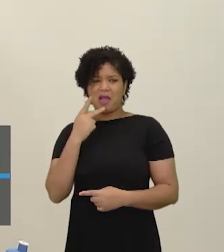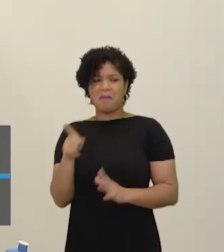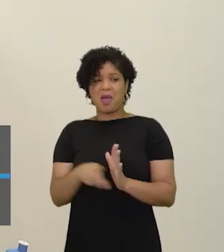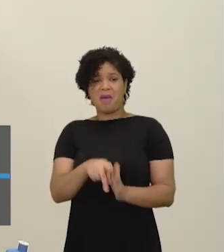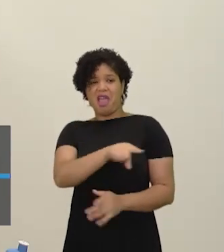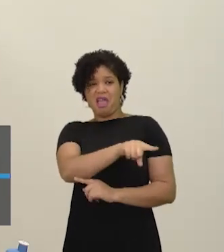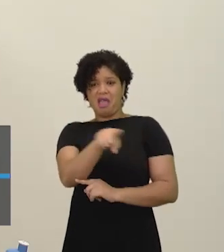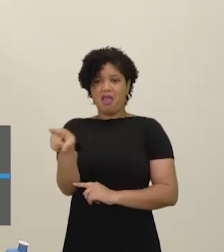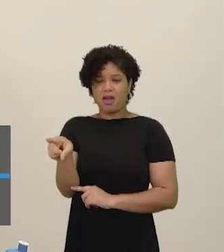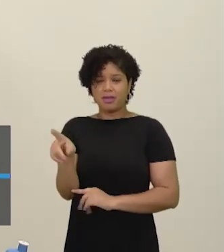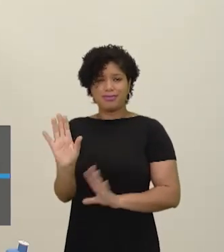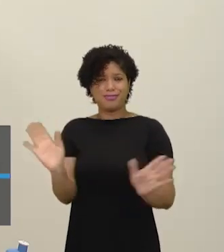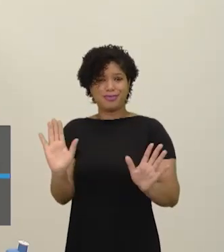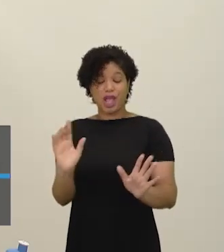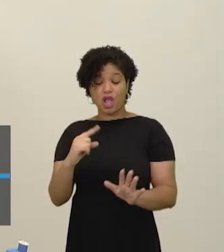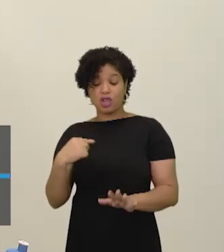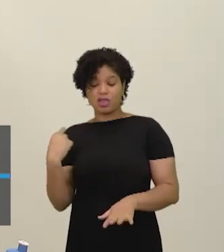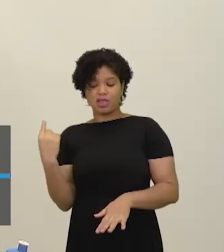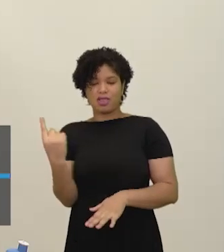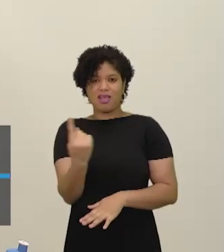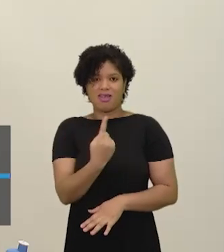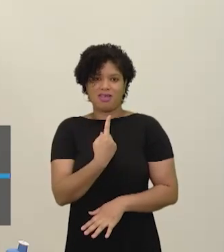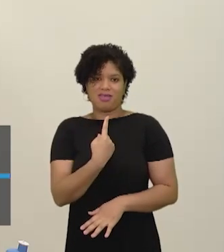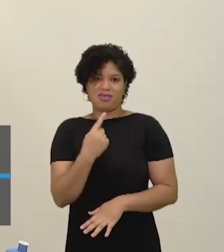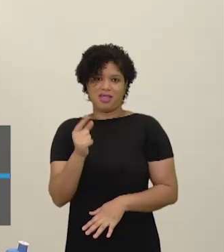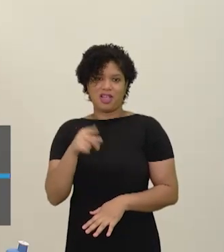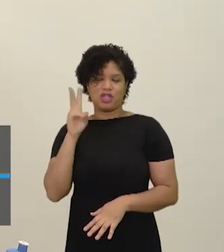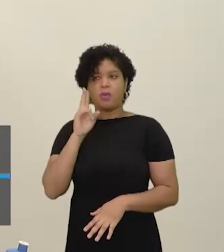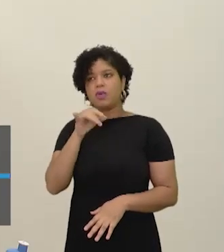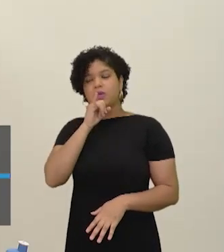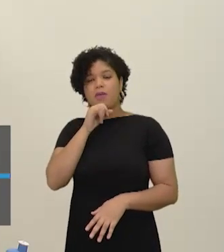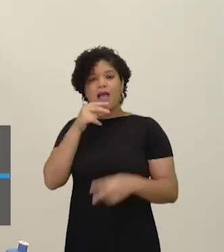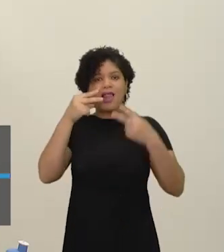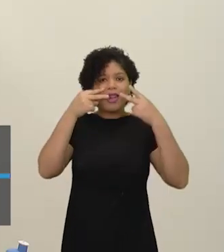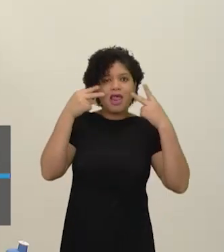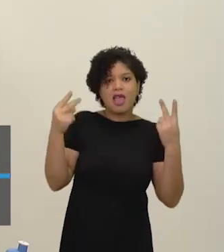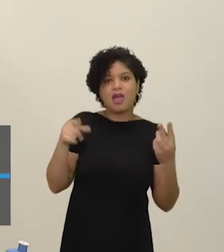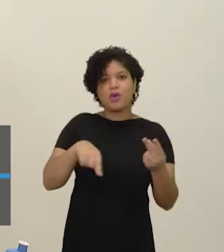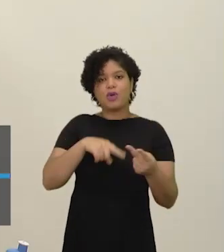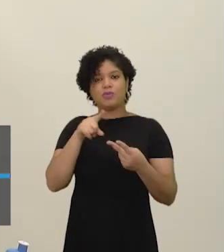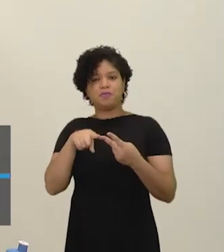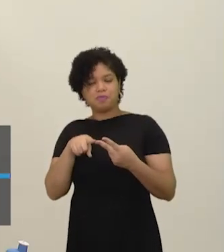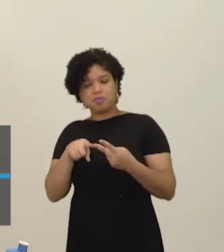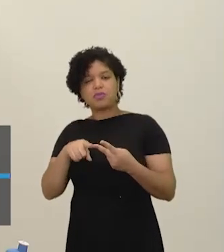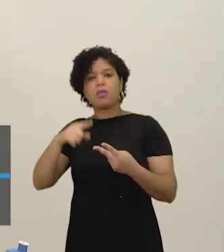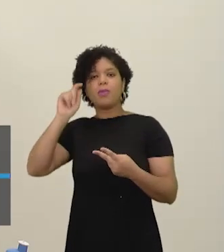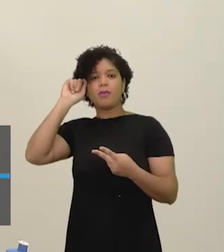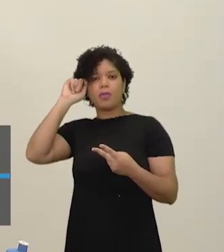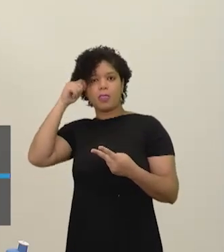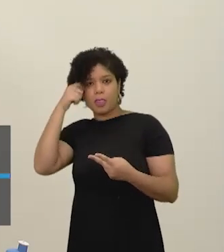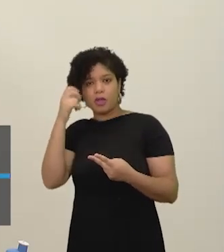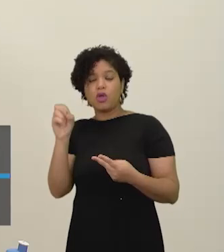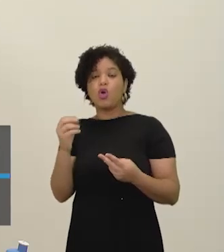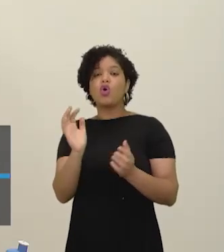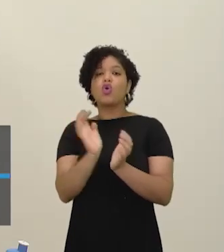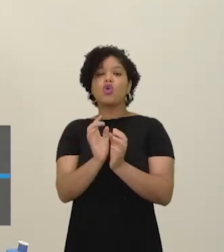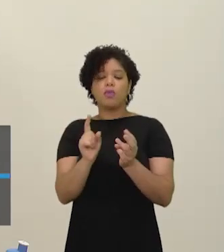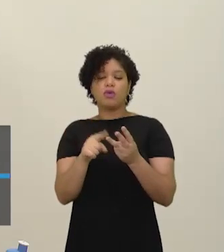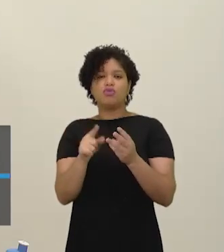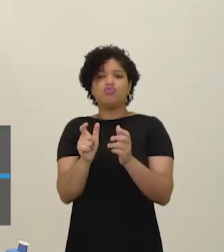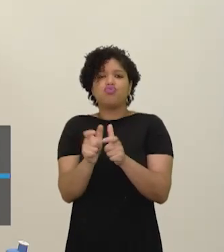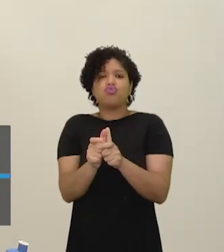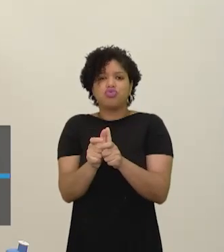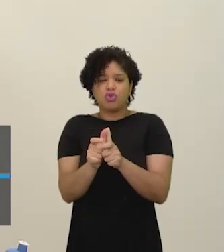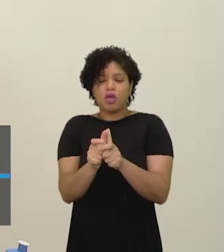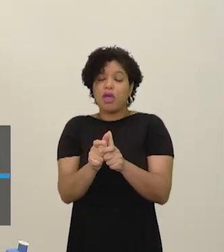deles, estamos falando da nossa história. Quando falamos de indígenas, negros e de minorias em geral, estamos falando de nós, né? Da minha